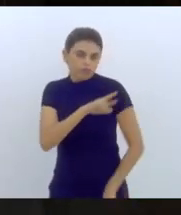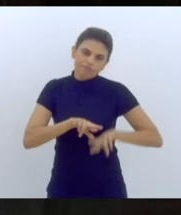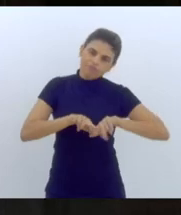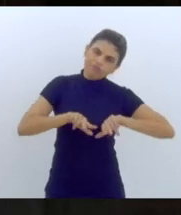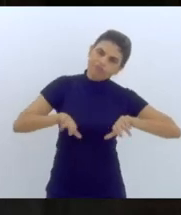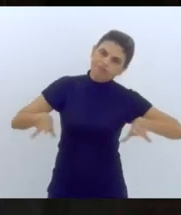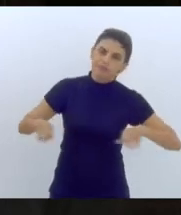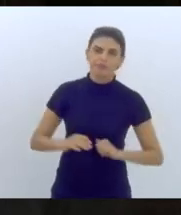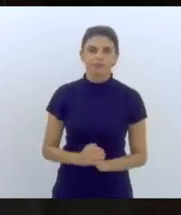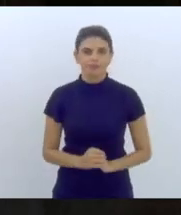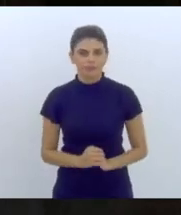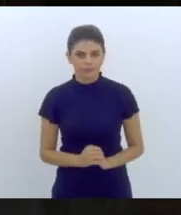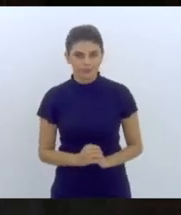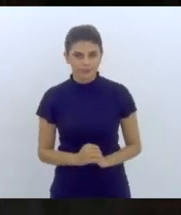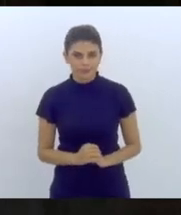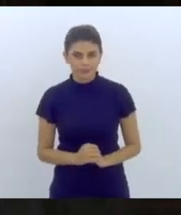drogas.